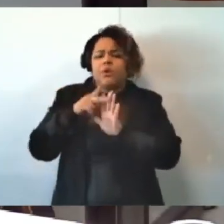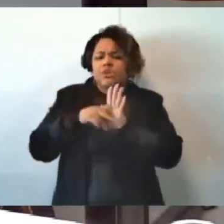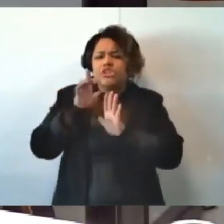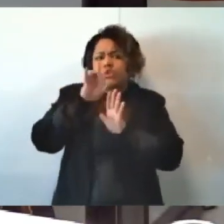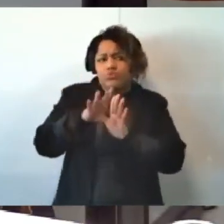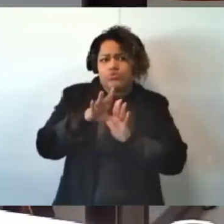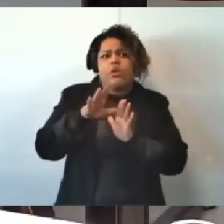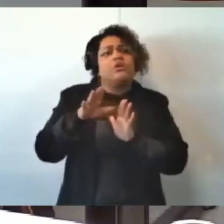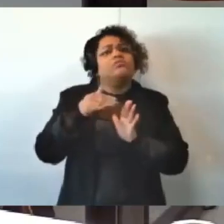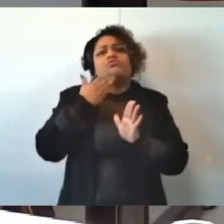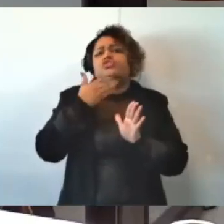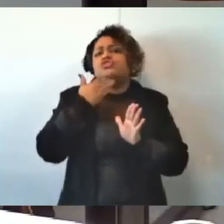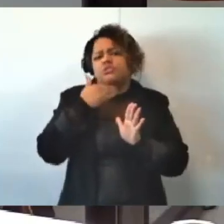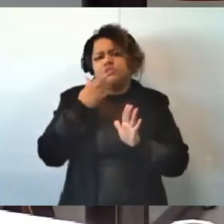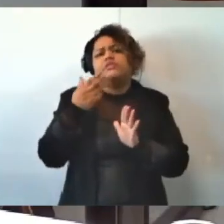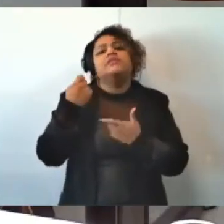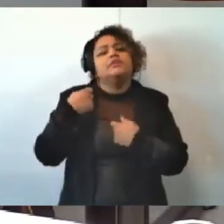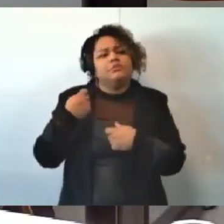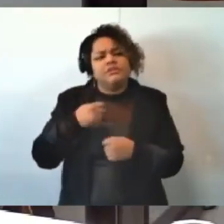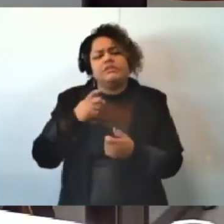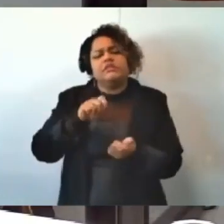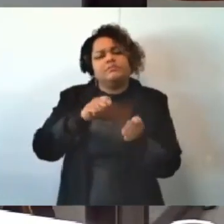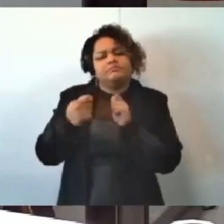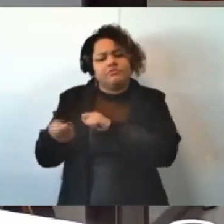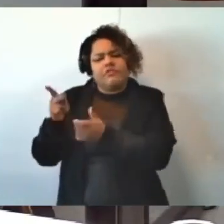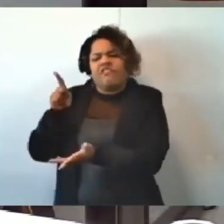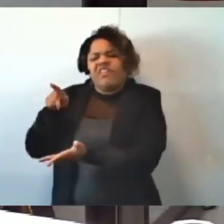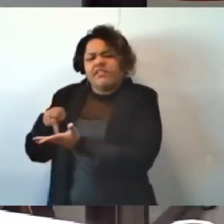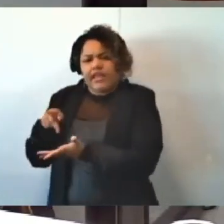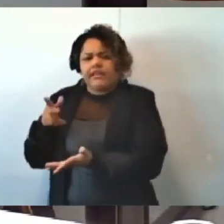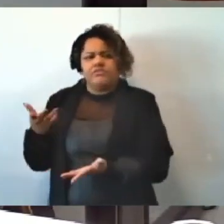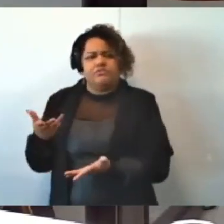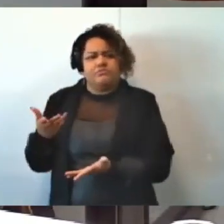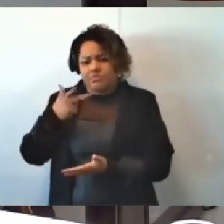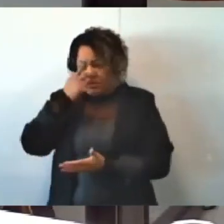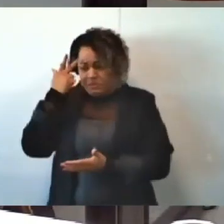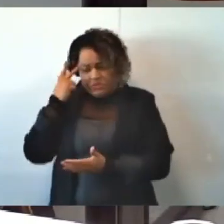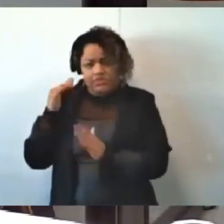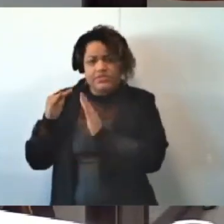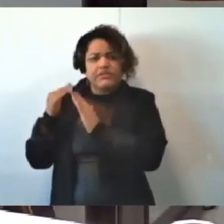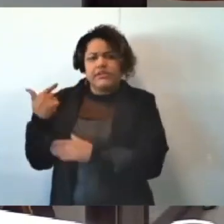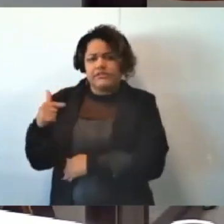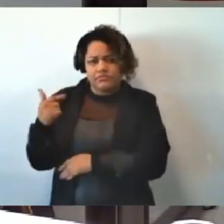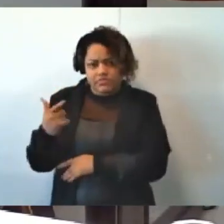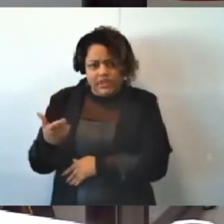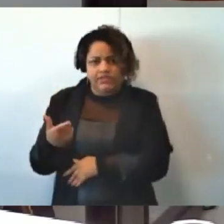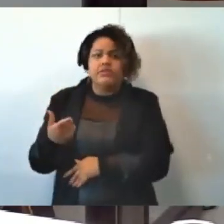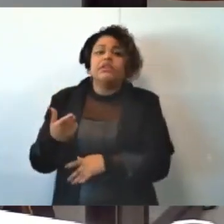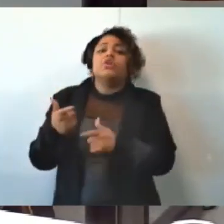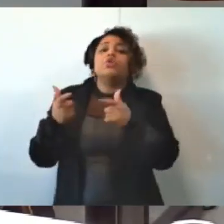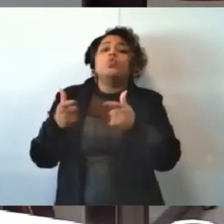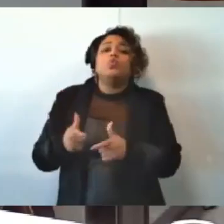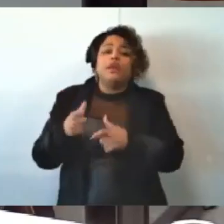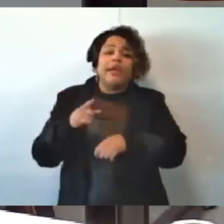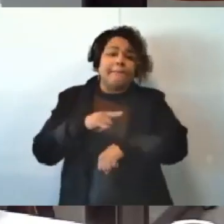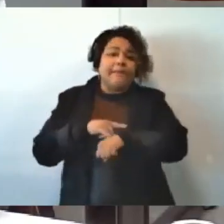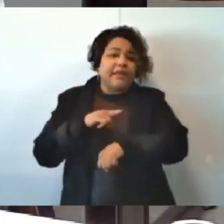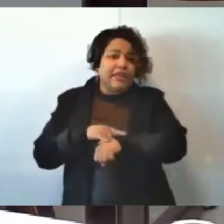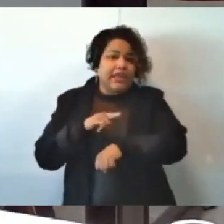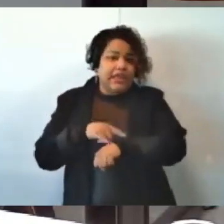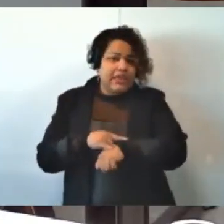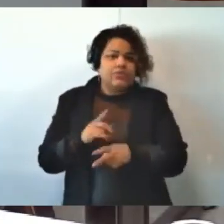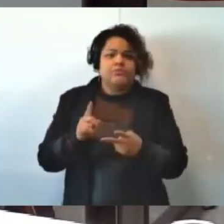projeto adequado para os moradores em situação de rua. Até mesmo os banheiros e os locais de água na Rua Sapucaí, que a gente